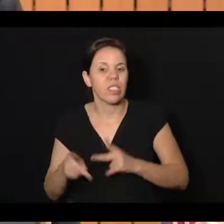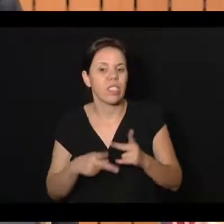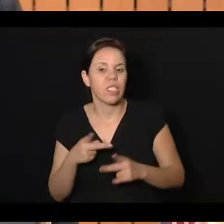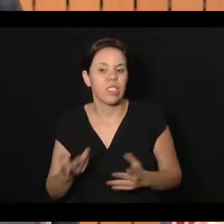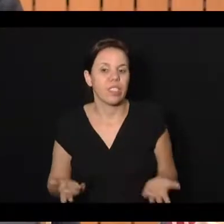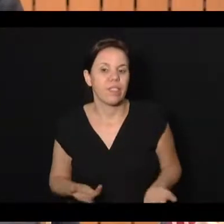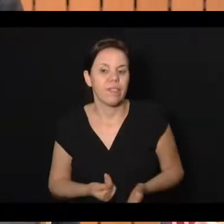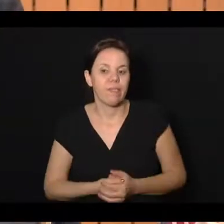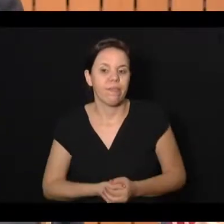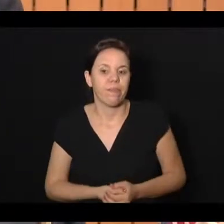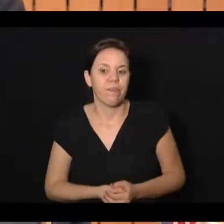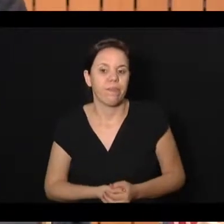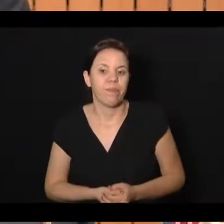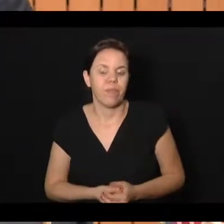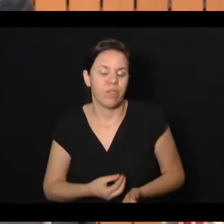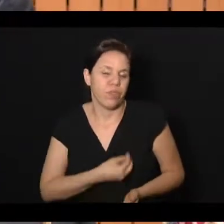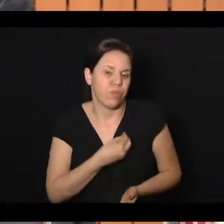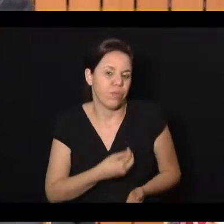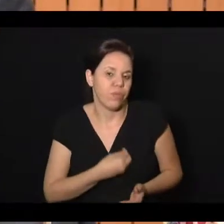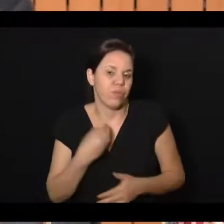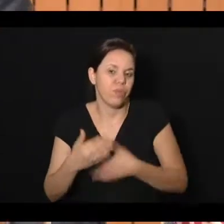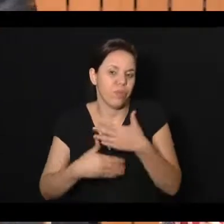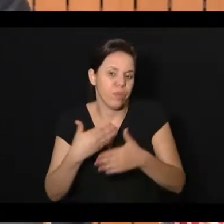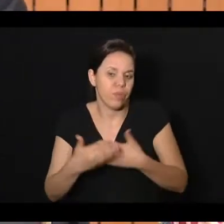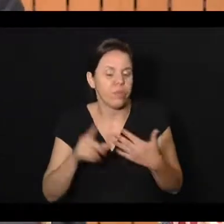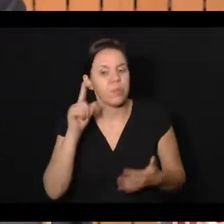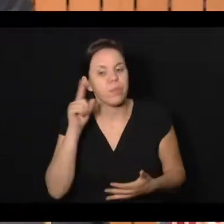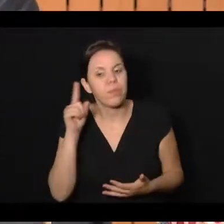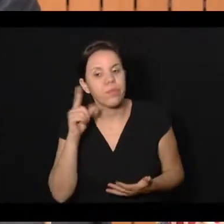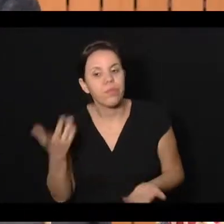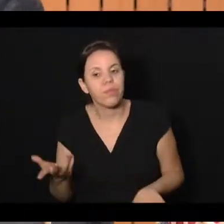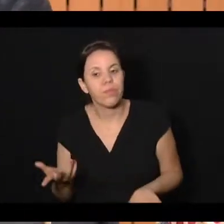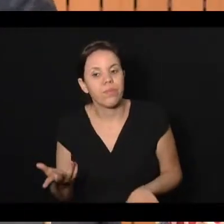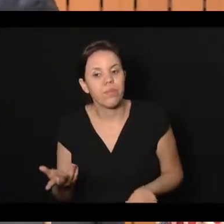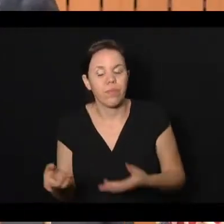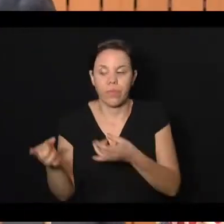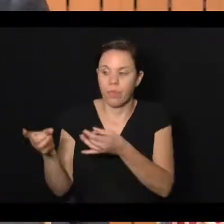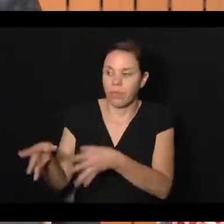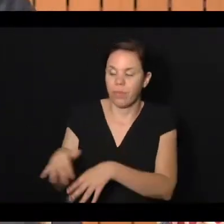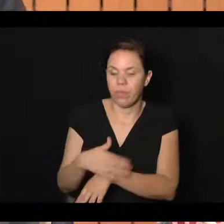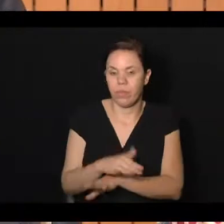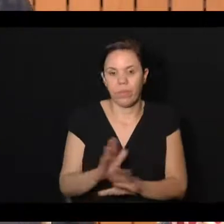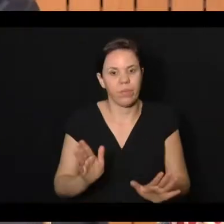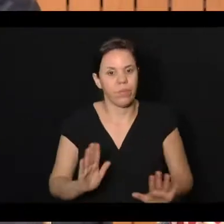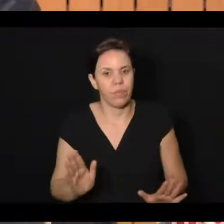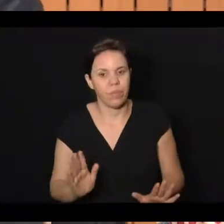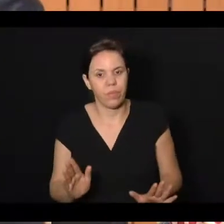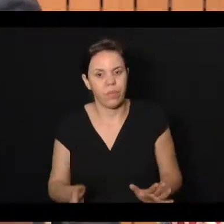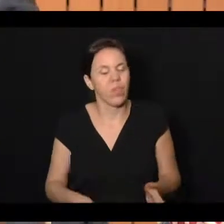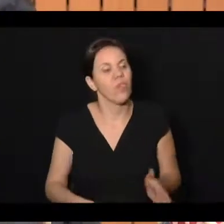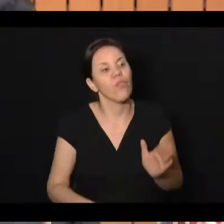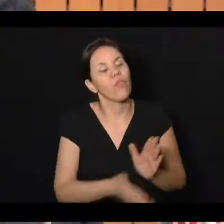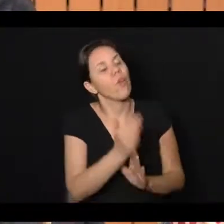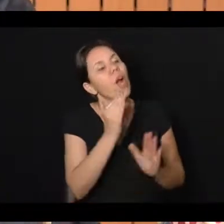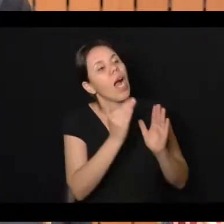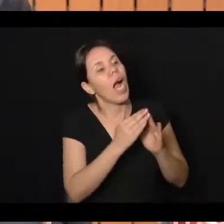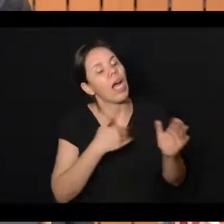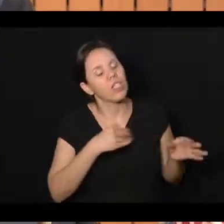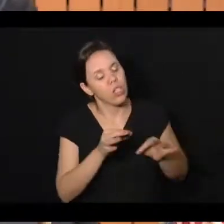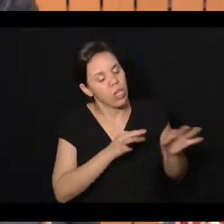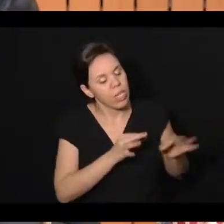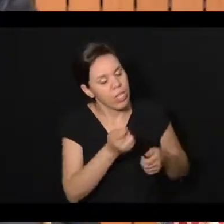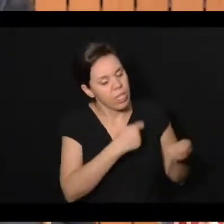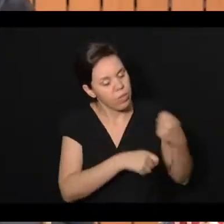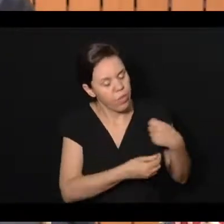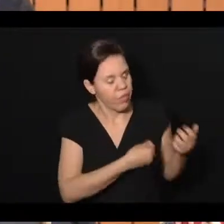ele e elas vivem com ele no dia a dia e quando você fala se não sair da rua não é só ela pegasse agora vou sair vou pra casa me organizar não é